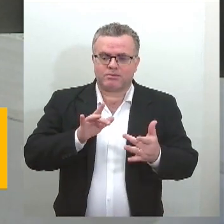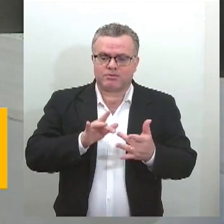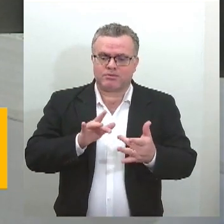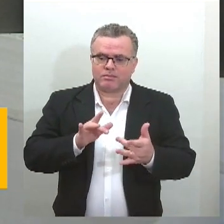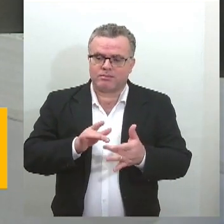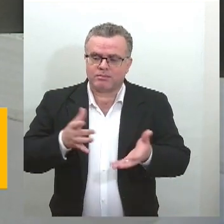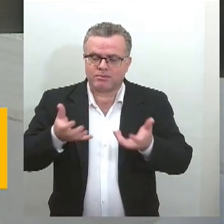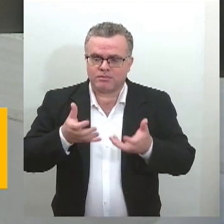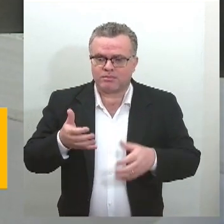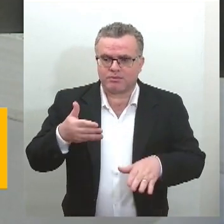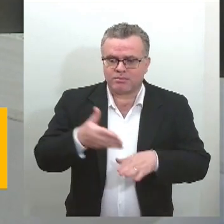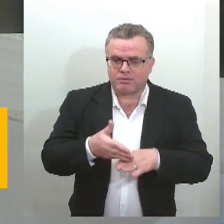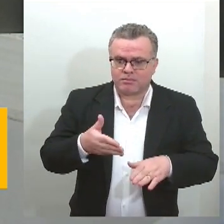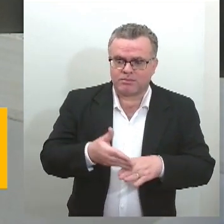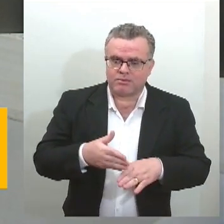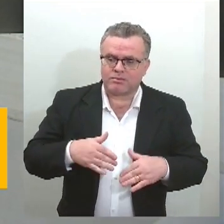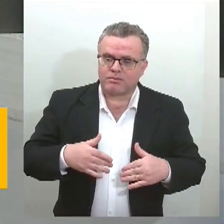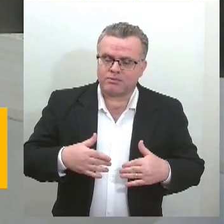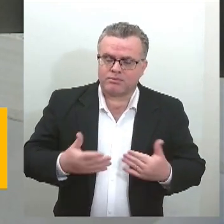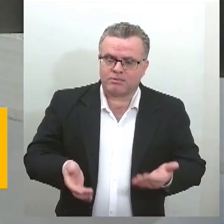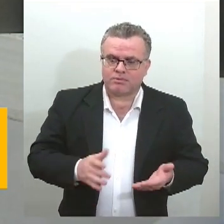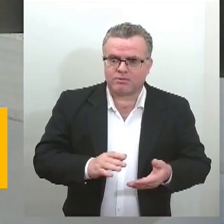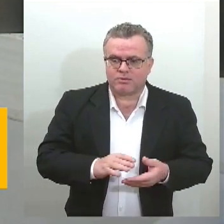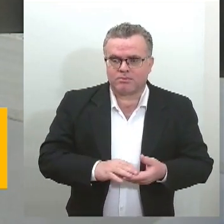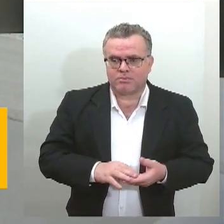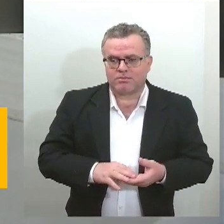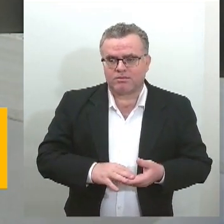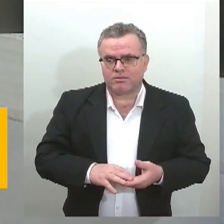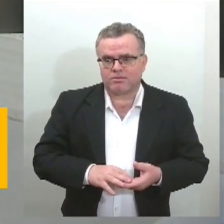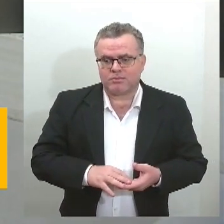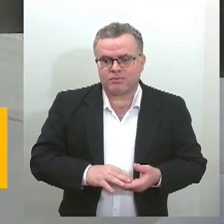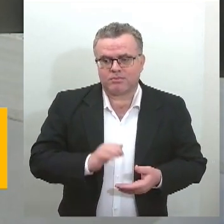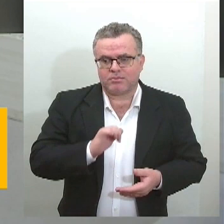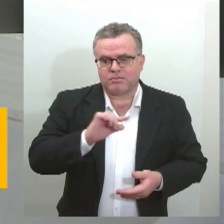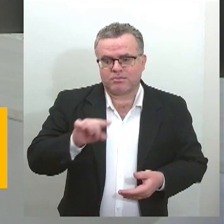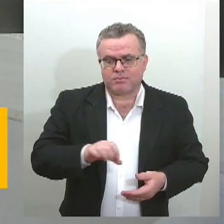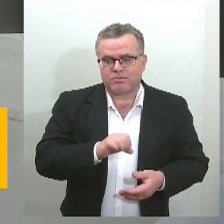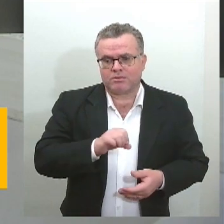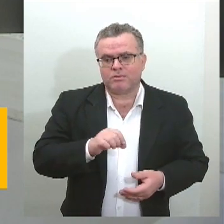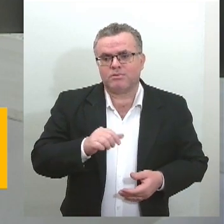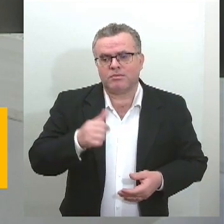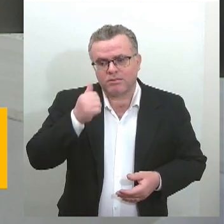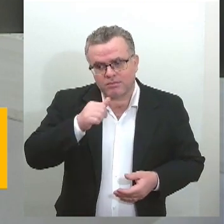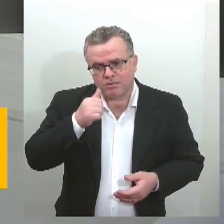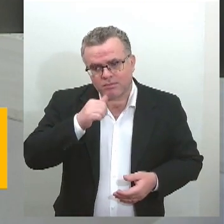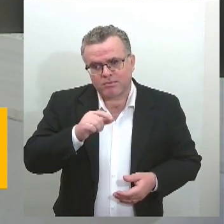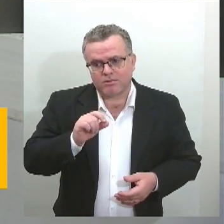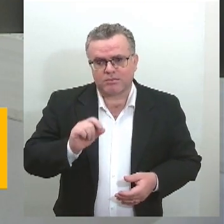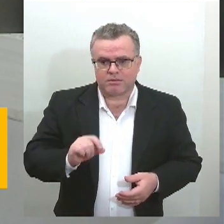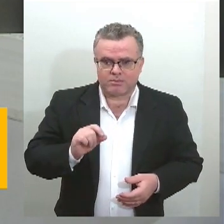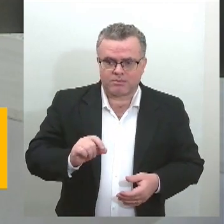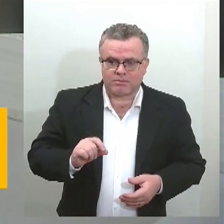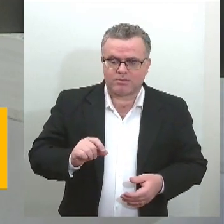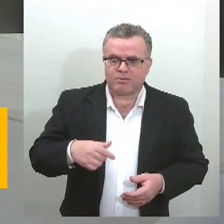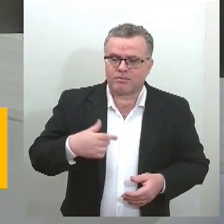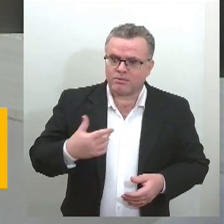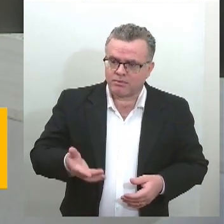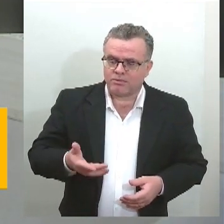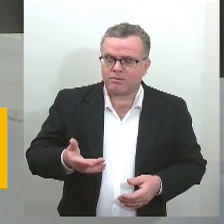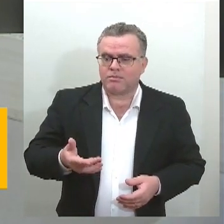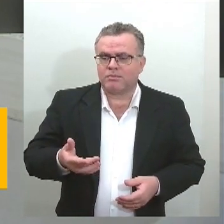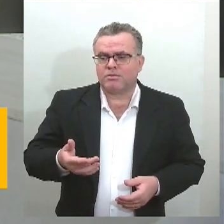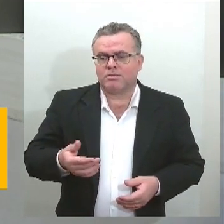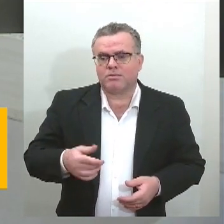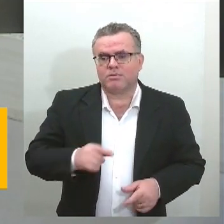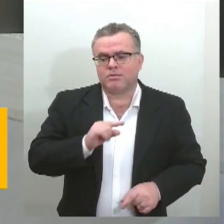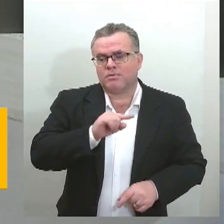gente, quem está assistindo a gente, é o arroba Mulheres com Lupus, esse é o meu perfil pessoal. E vocês também podem conhecer o trabalho da